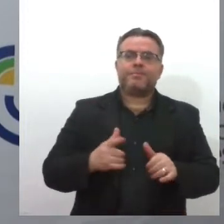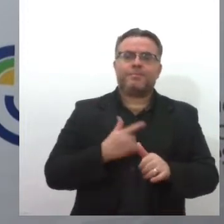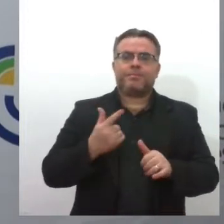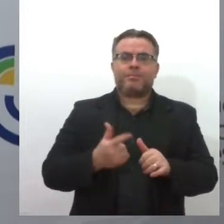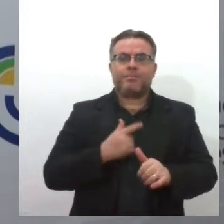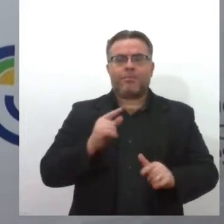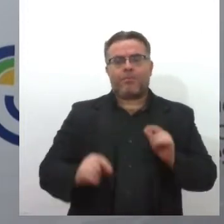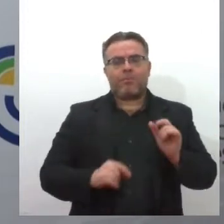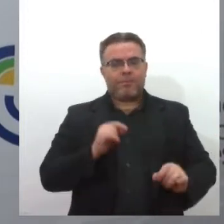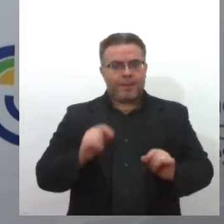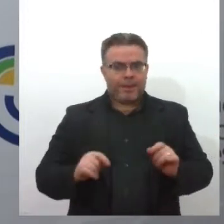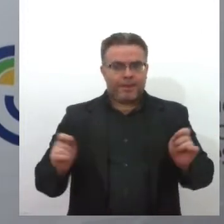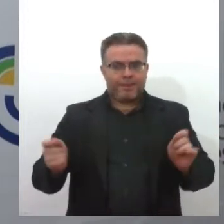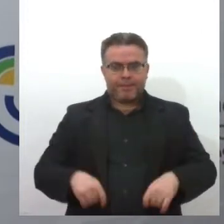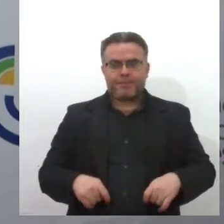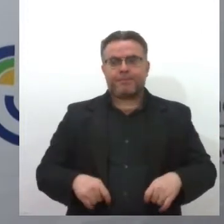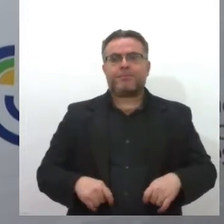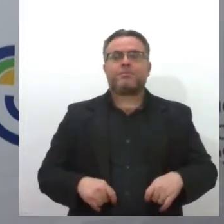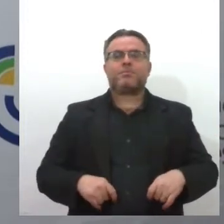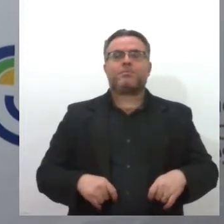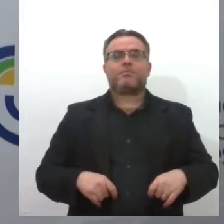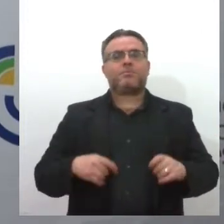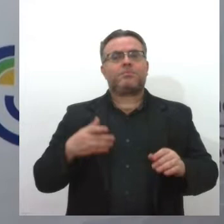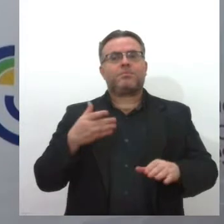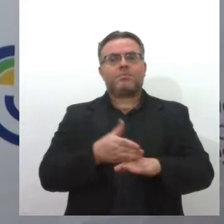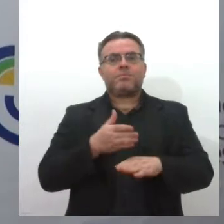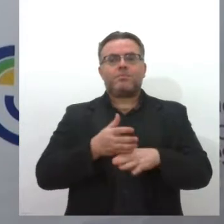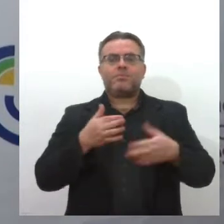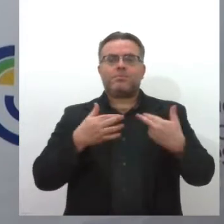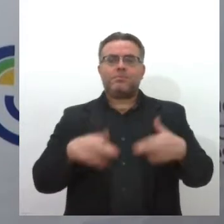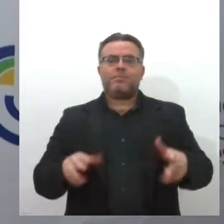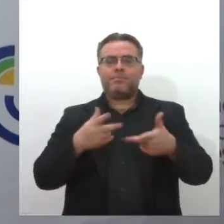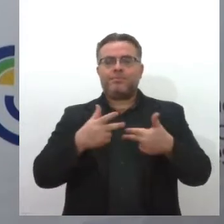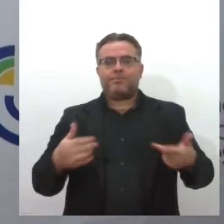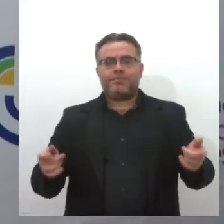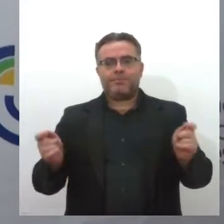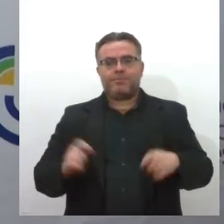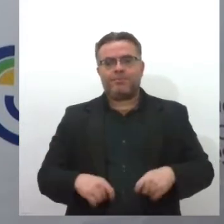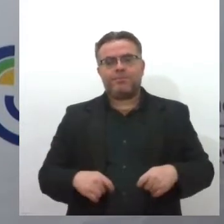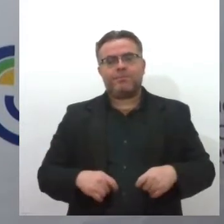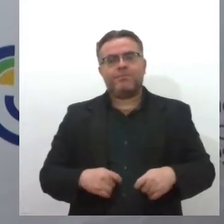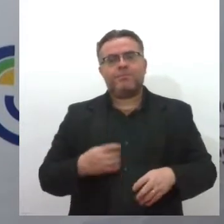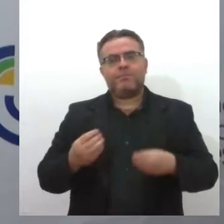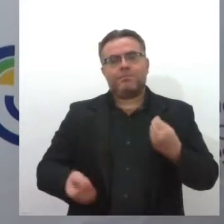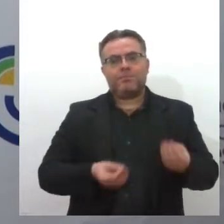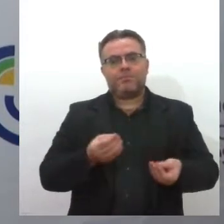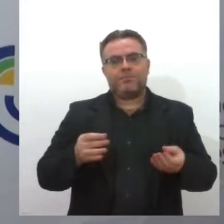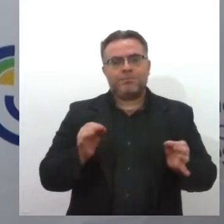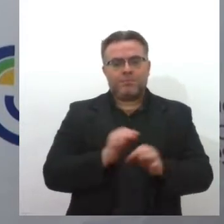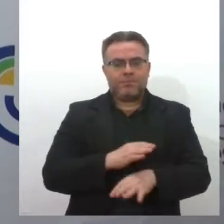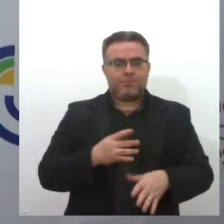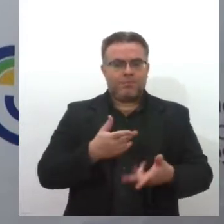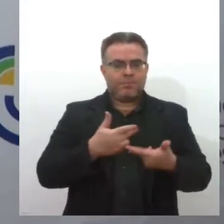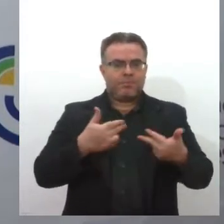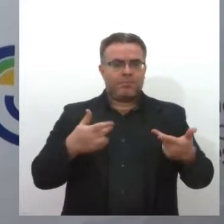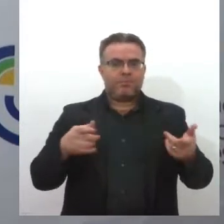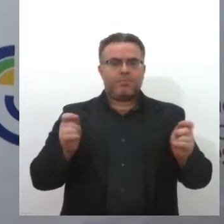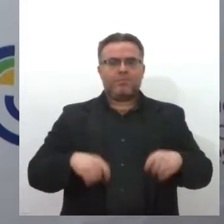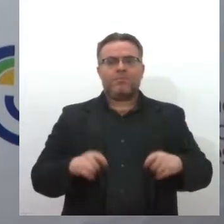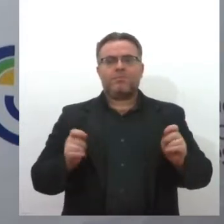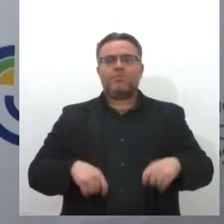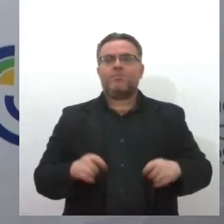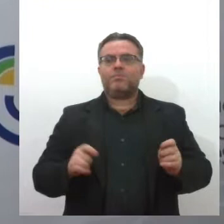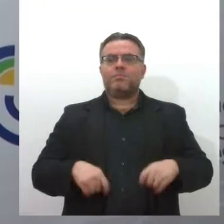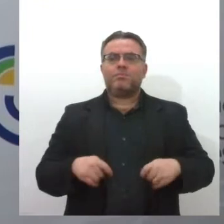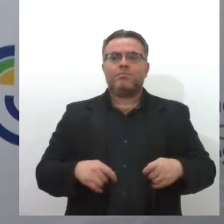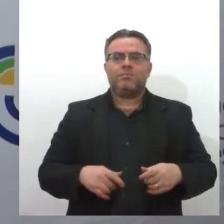questões que dão início aos procedimentos ou às ações e aos remédios jurídicos, de um modo geral. Essa questão do